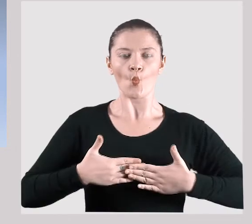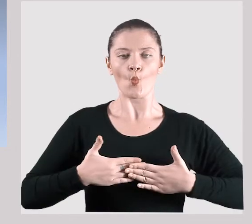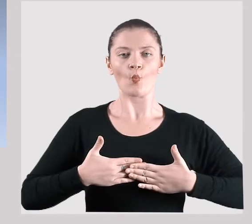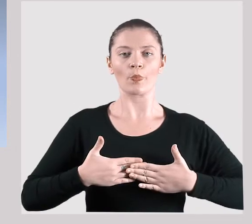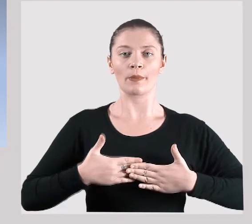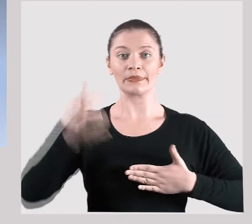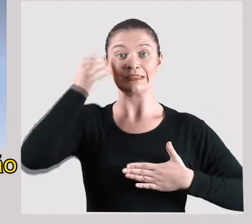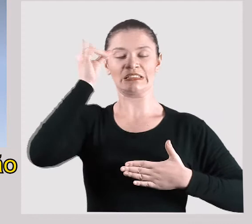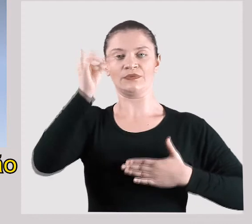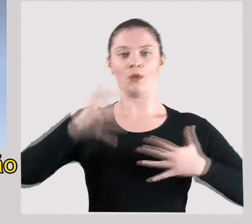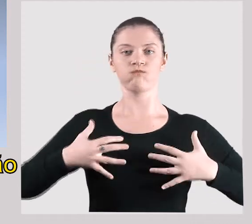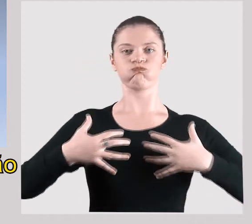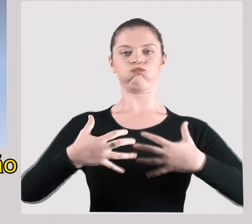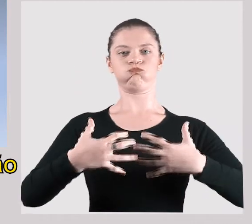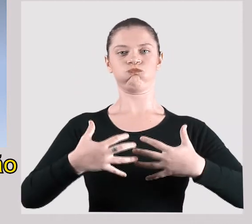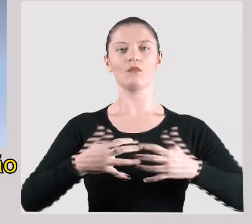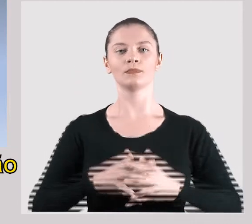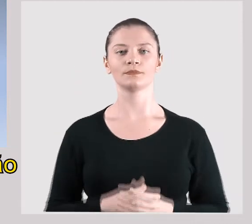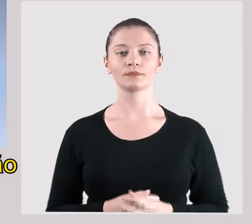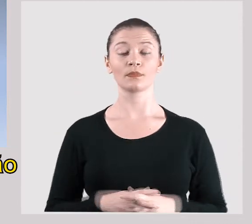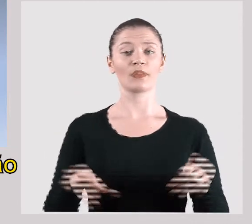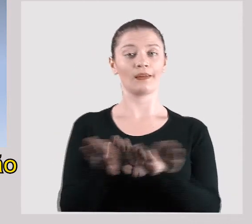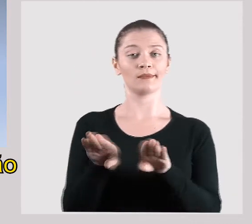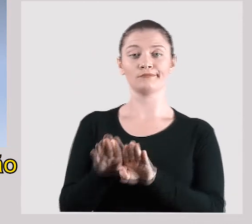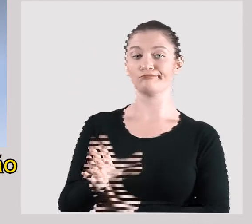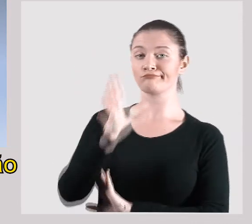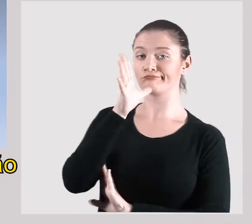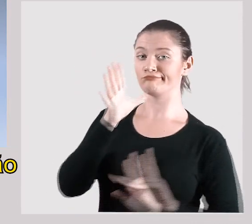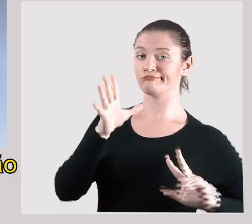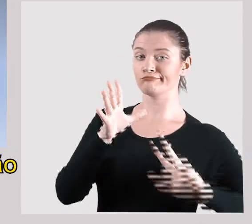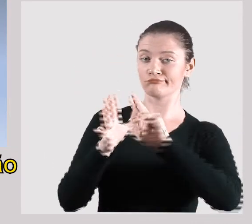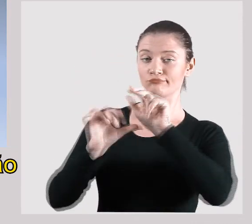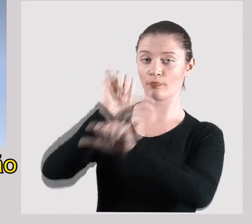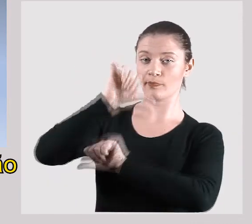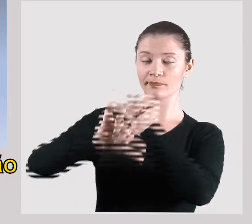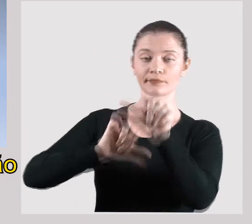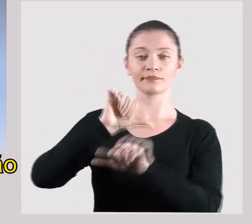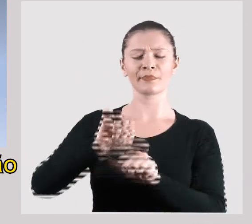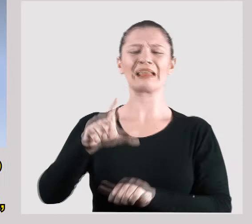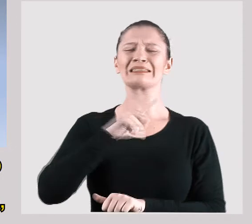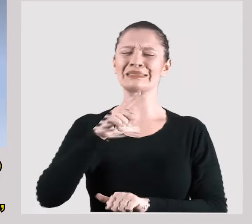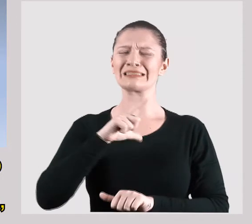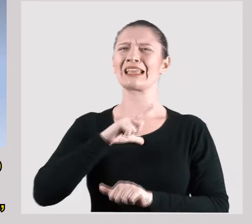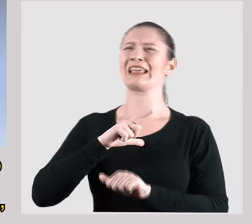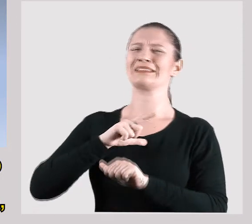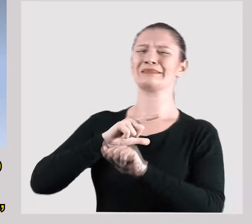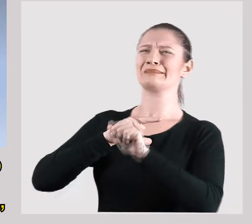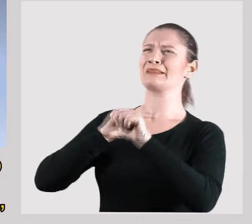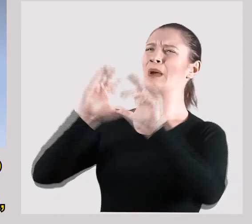né? E a cirurgia de transgenitalização. Então tem vários critérios, né? Tem que ter